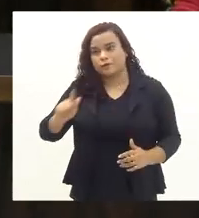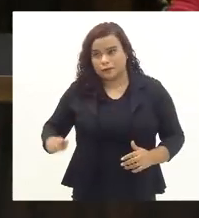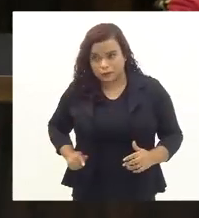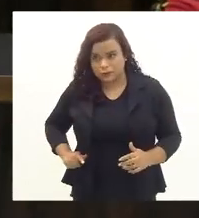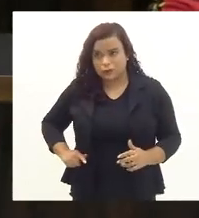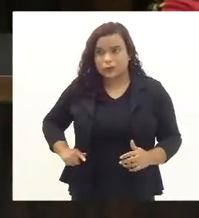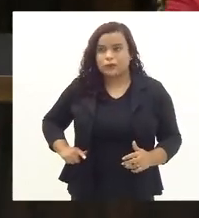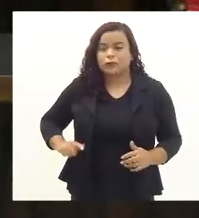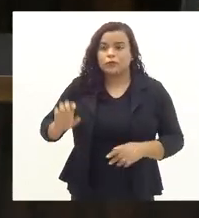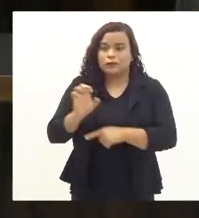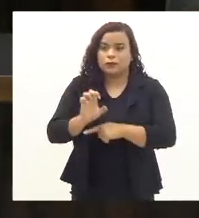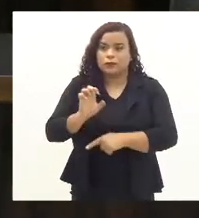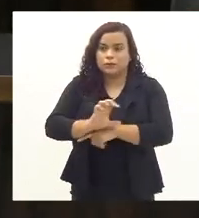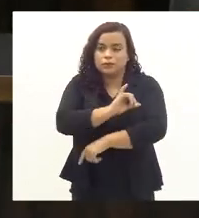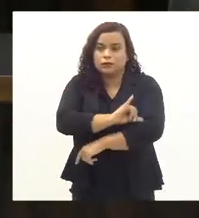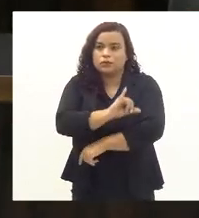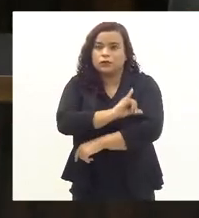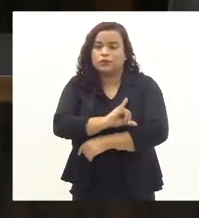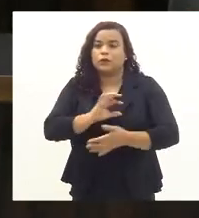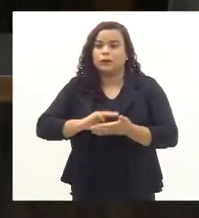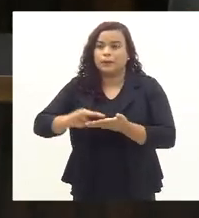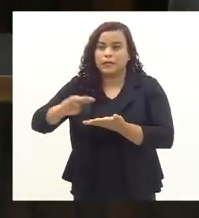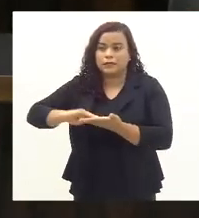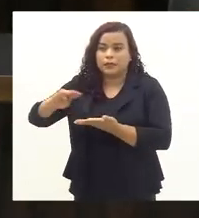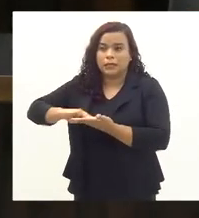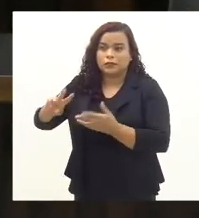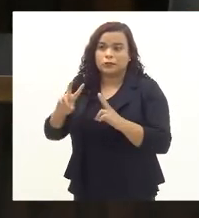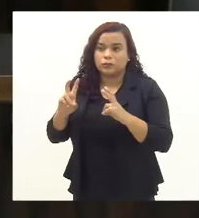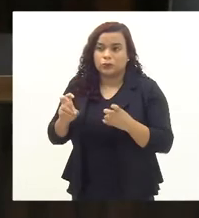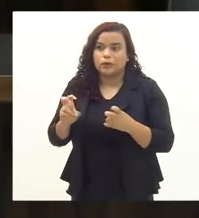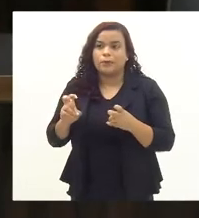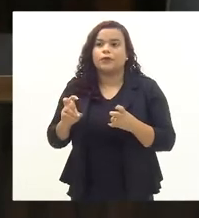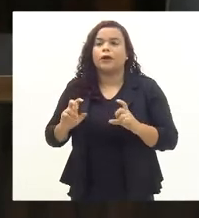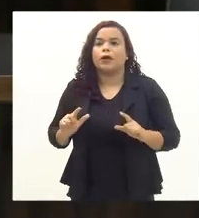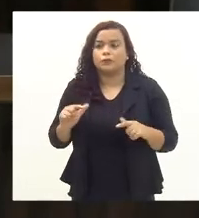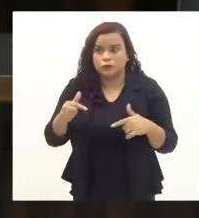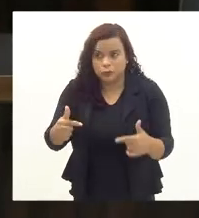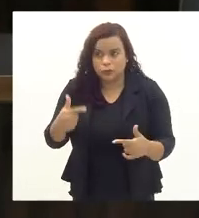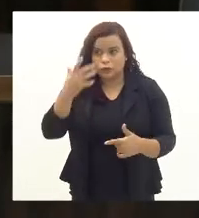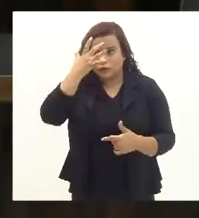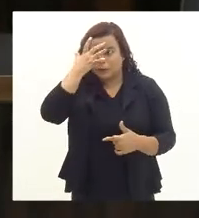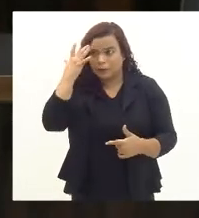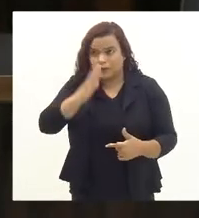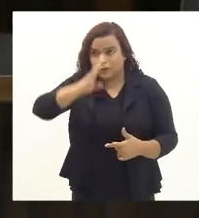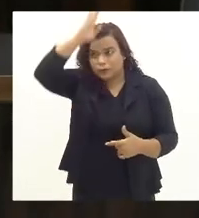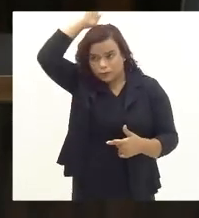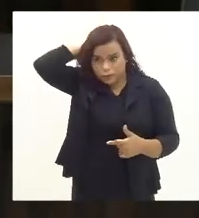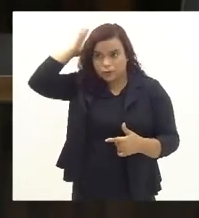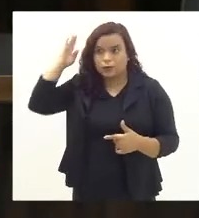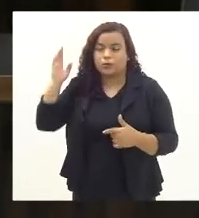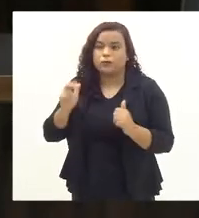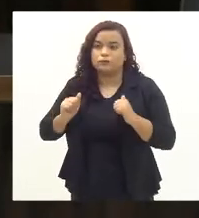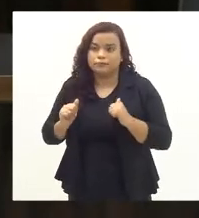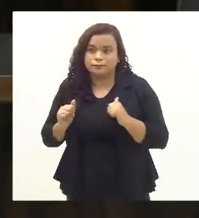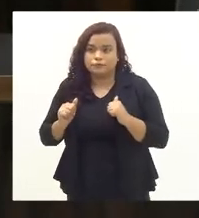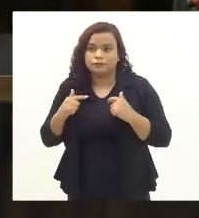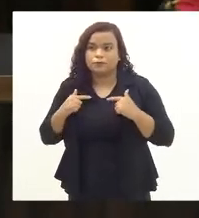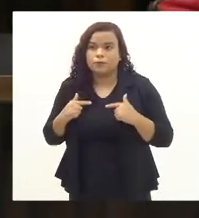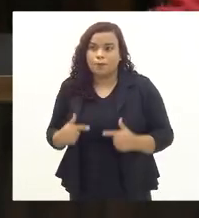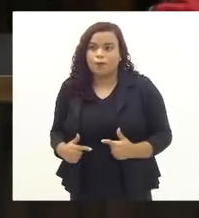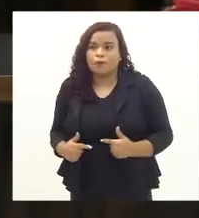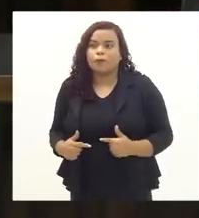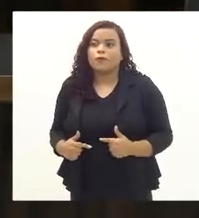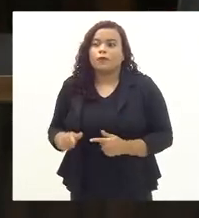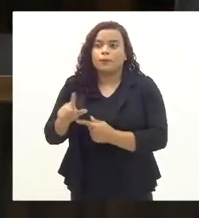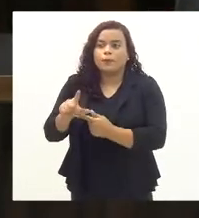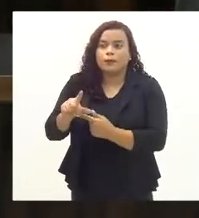do Estado do Rio de Janeiro ou envio de mensagem dispondo sobre a adoção de medidas para que os inativos do Corpo de Bombeiros Militar do Estado do Rio de Janeiro